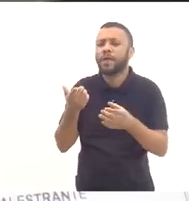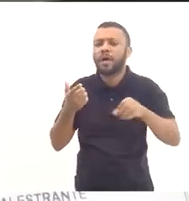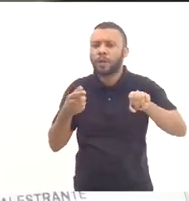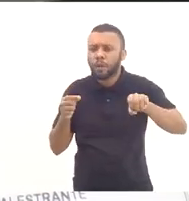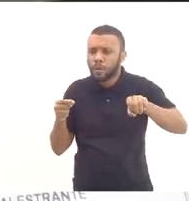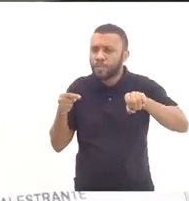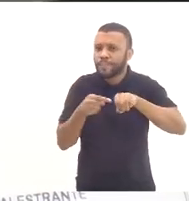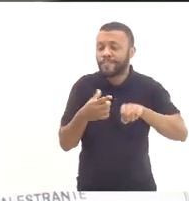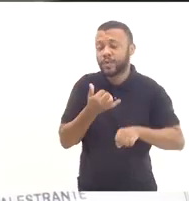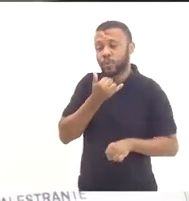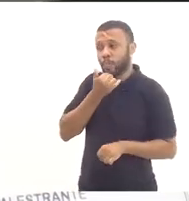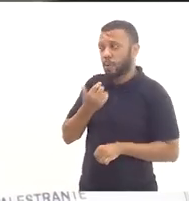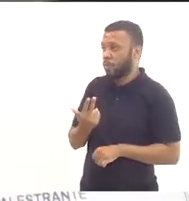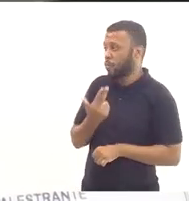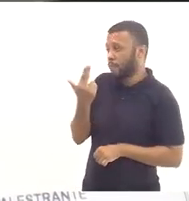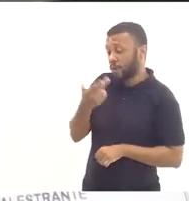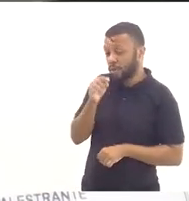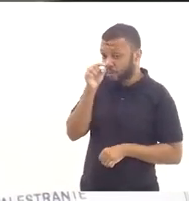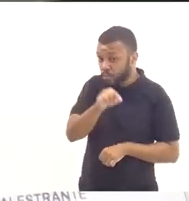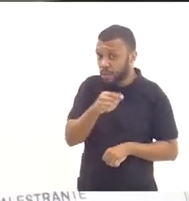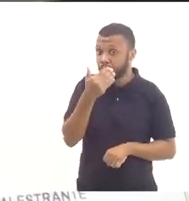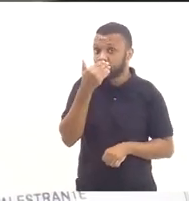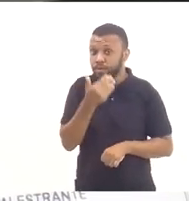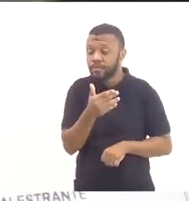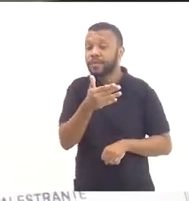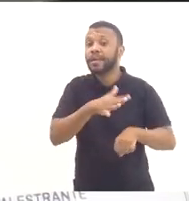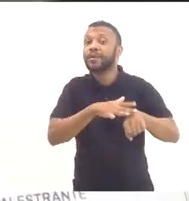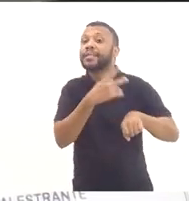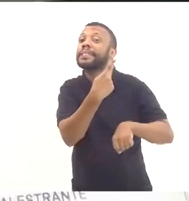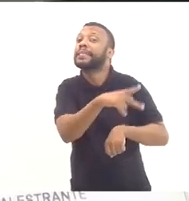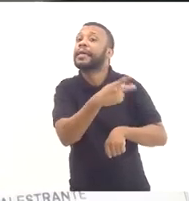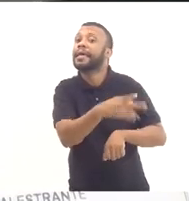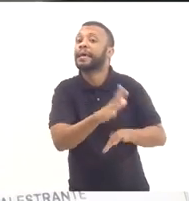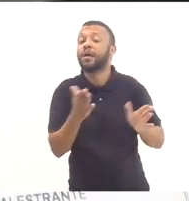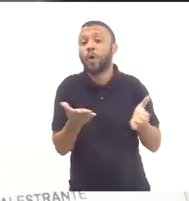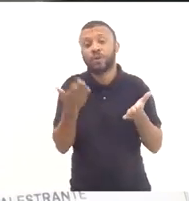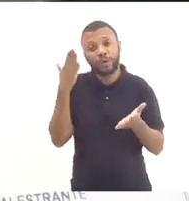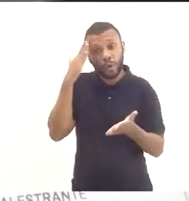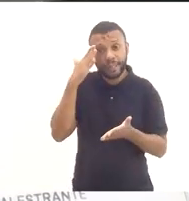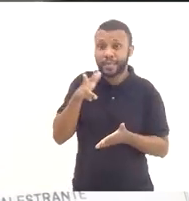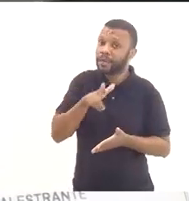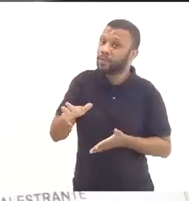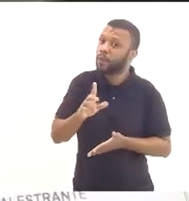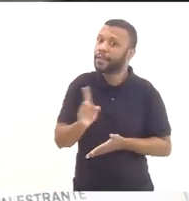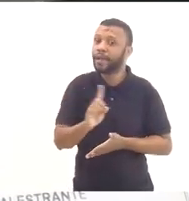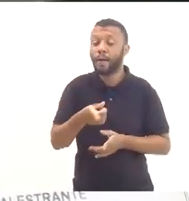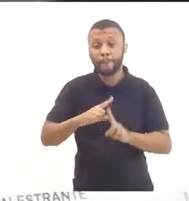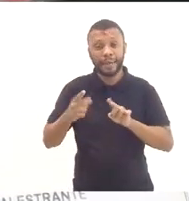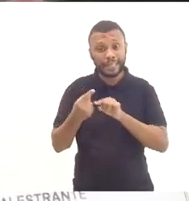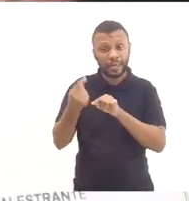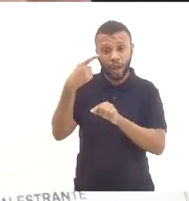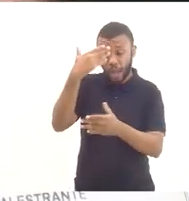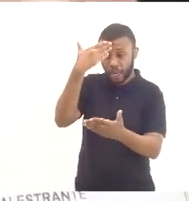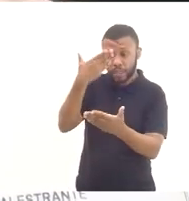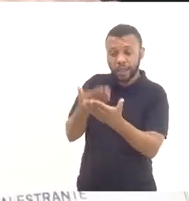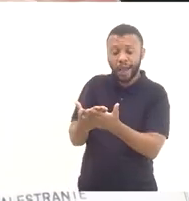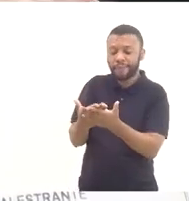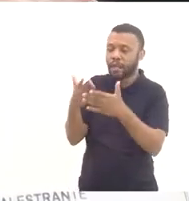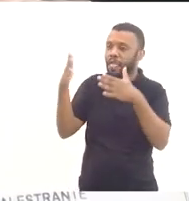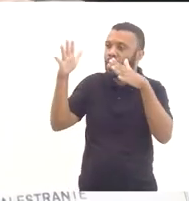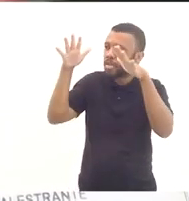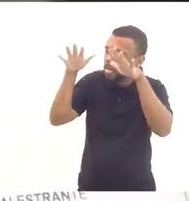não posso dar se é da doença rara é da doença dele hoje eu sei que não tá mas na e eu acreditava